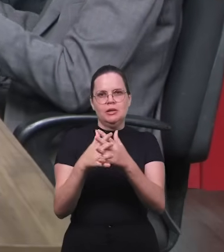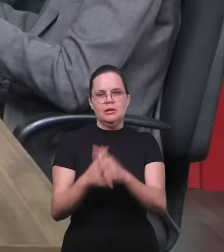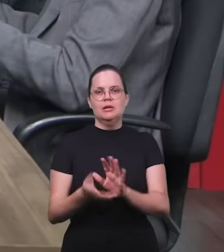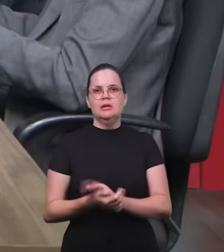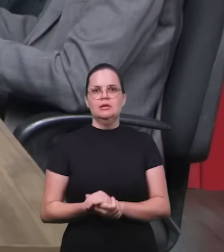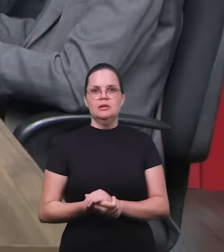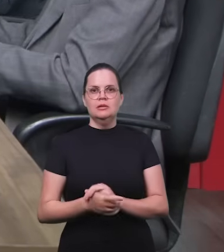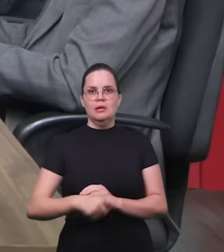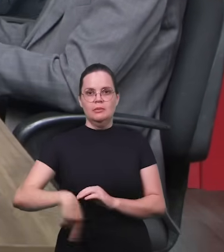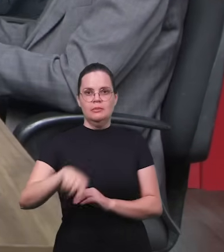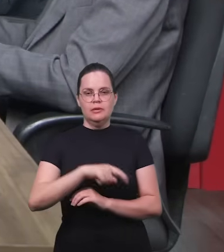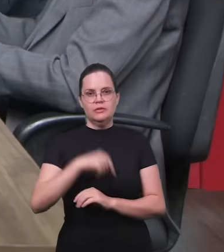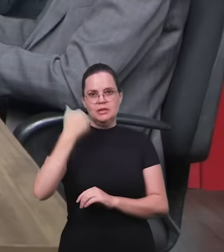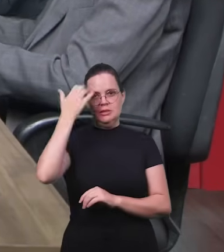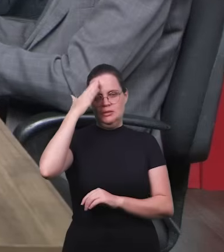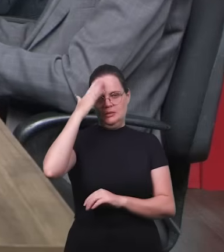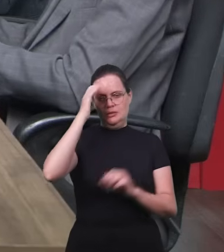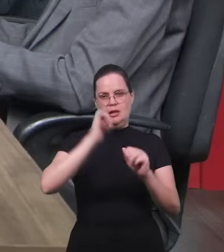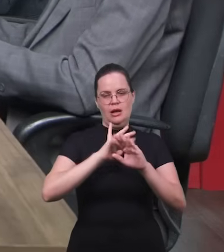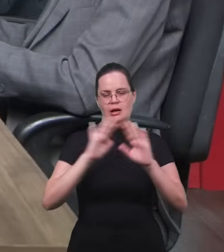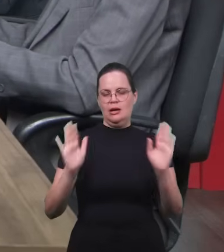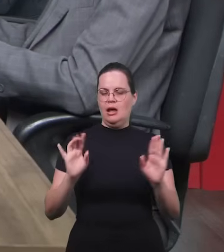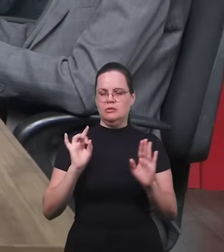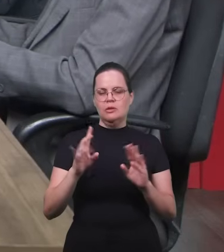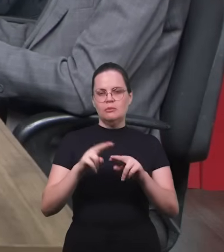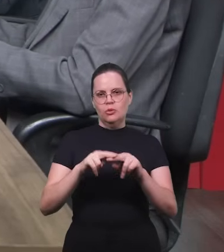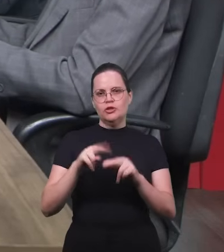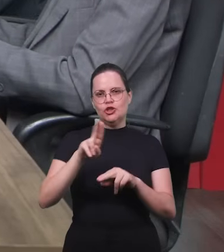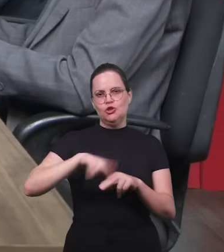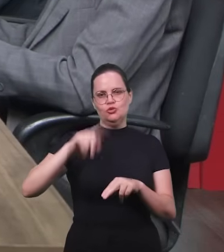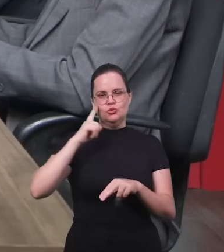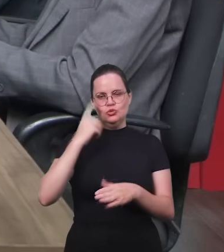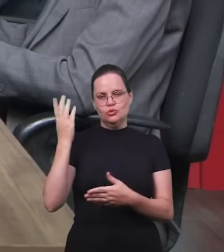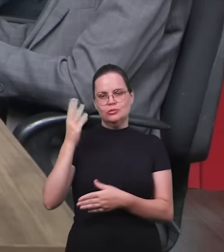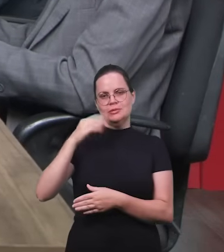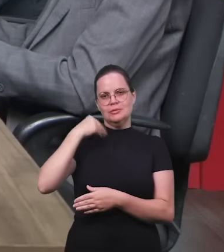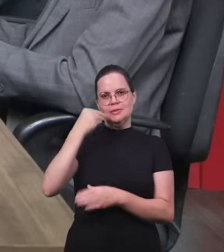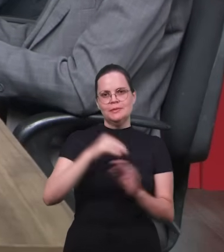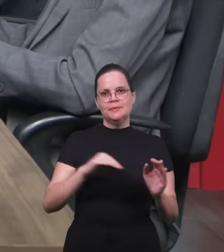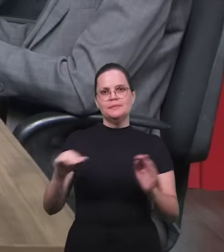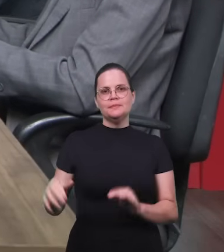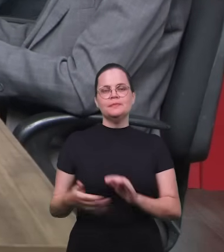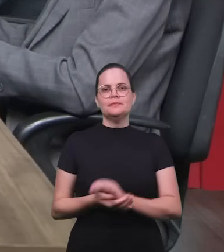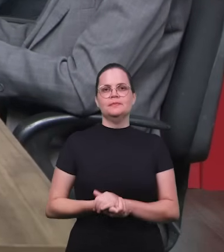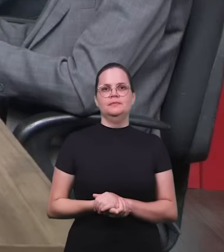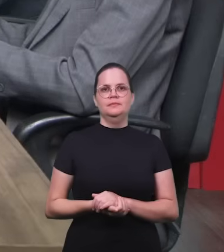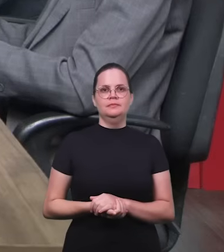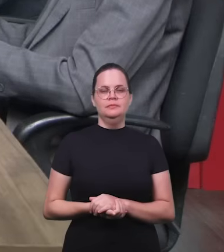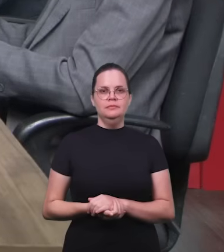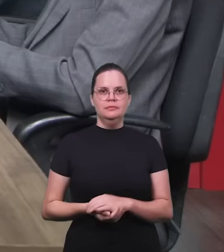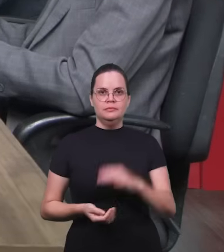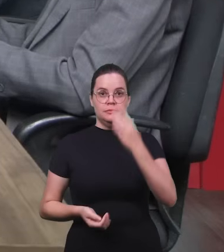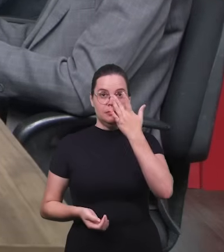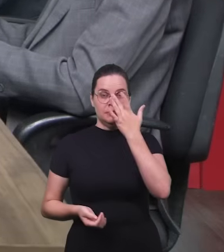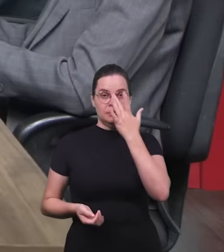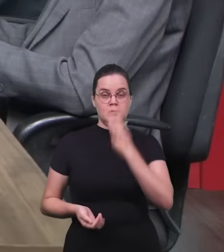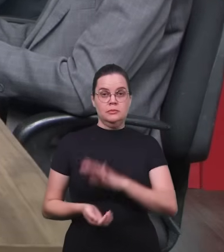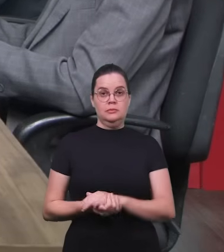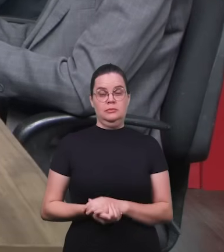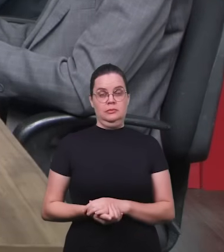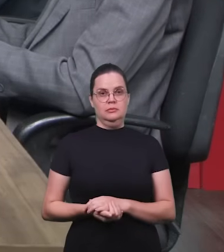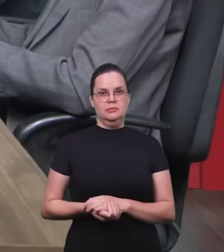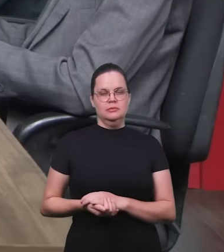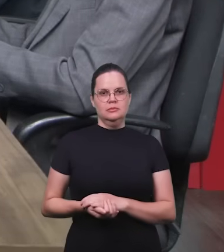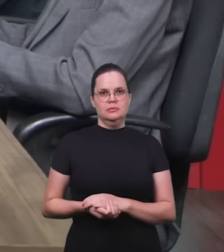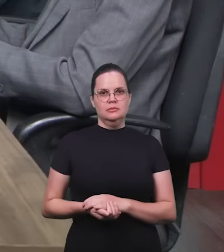bem didático, né, para os irmãos entenderem isso, né? Muito bom, maravilha. Aí a gente passa agora, até mesmo